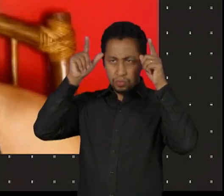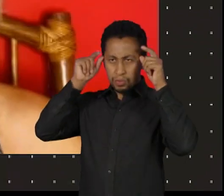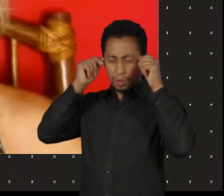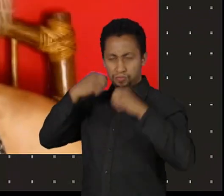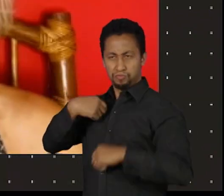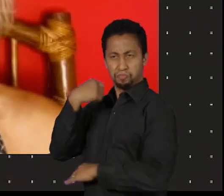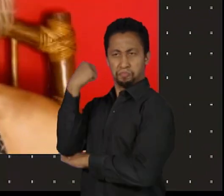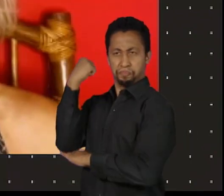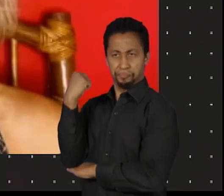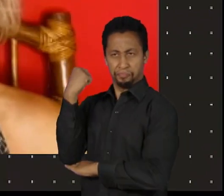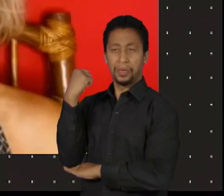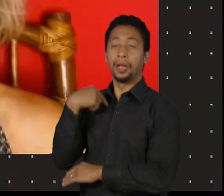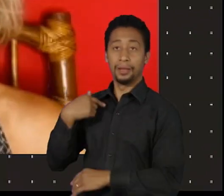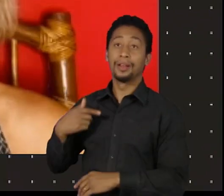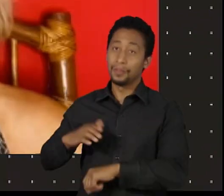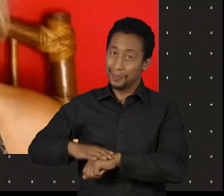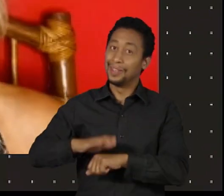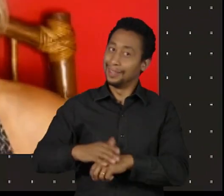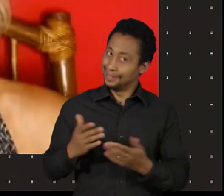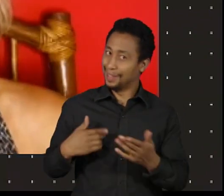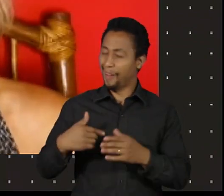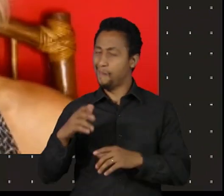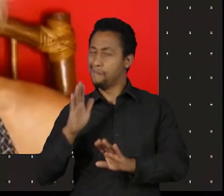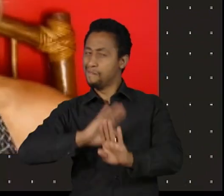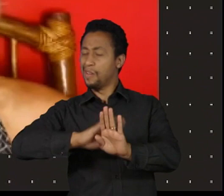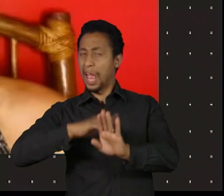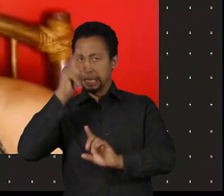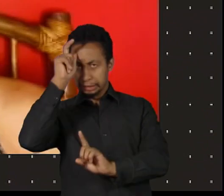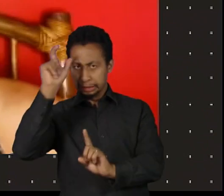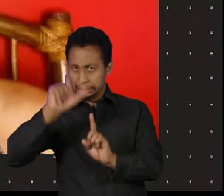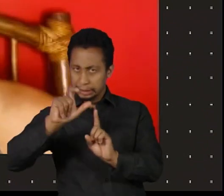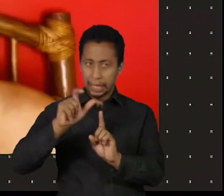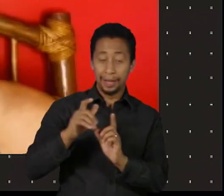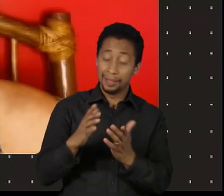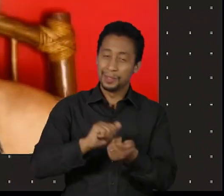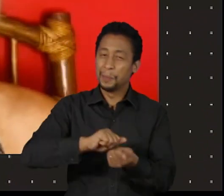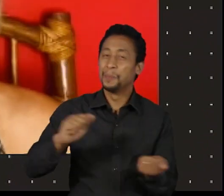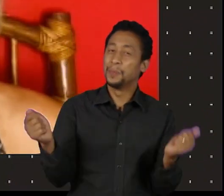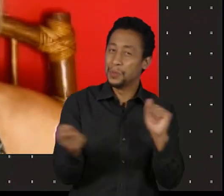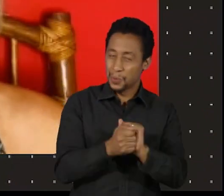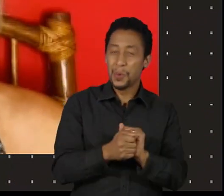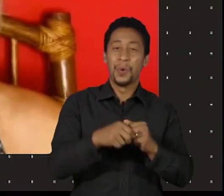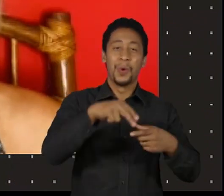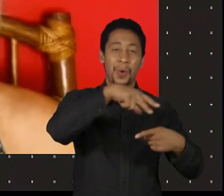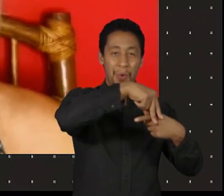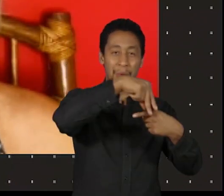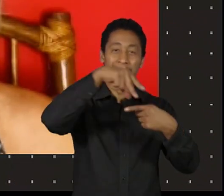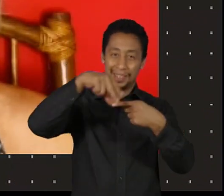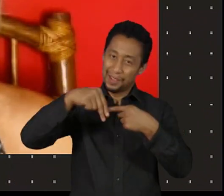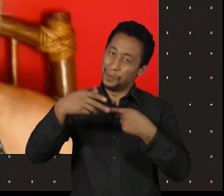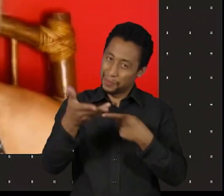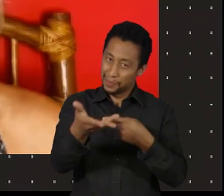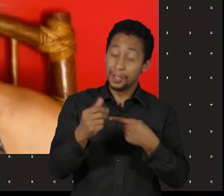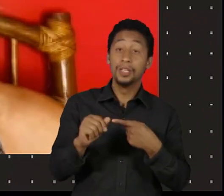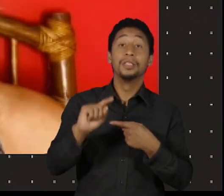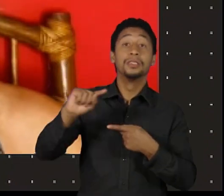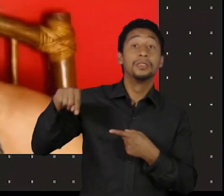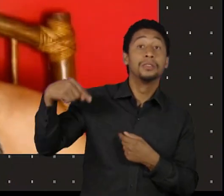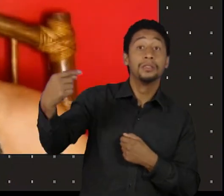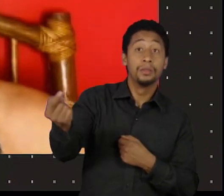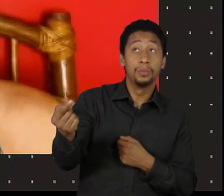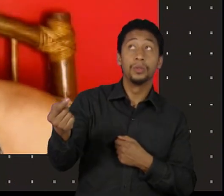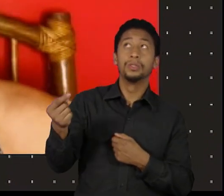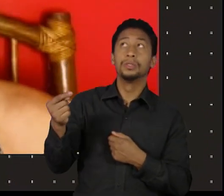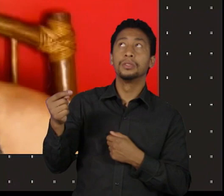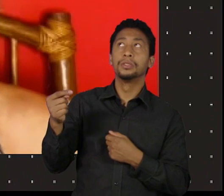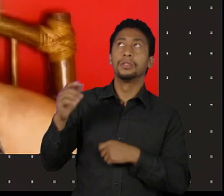papel da trepadeira, filho do Satanás. Um cordel adaptado. E depois aí fizemos Viva o